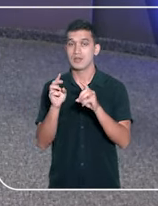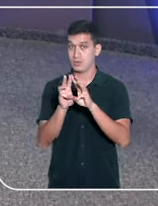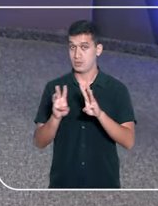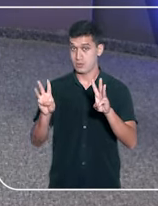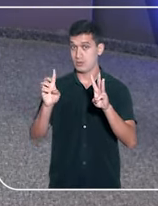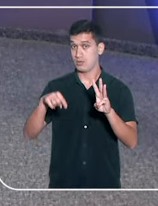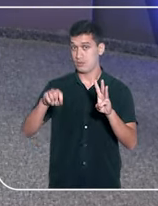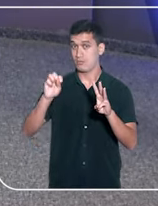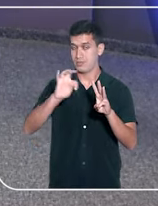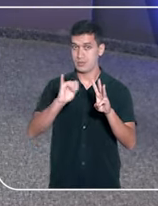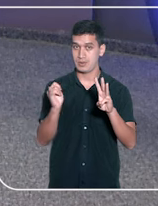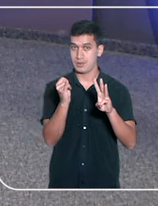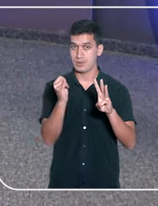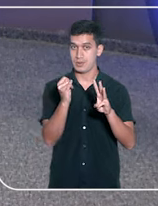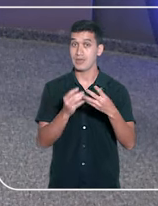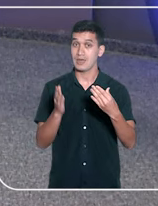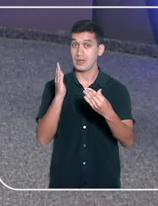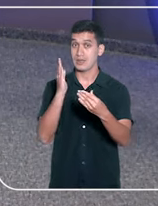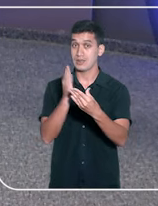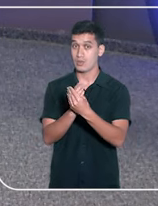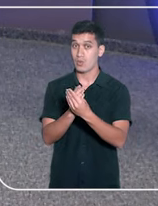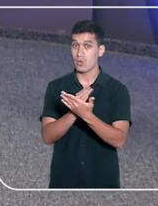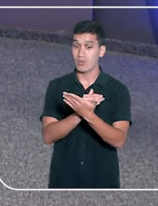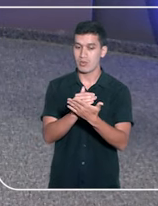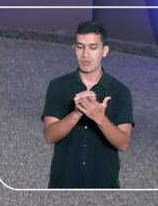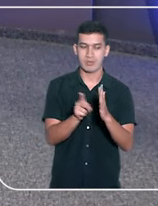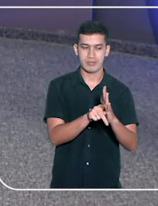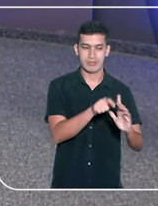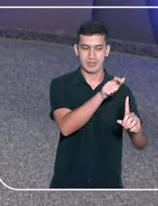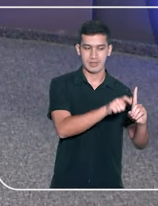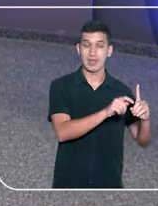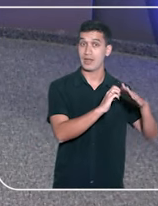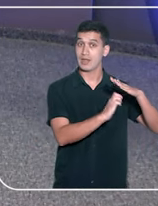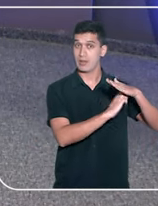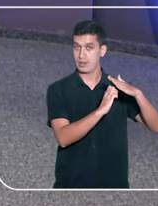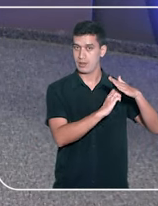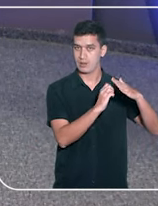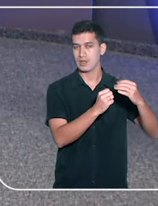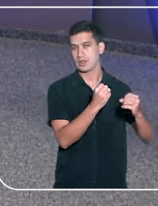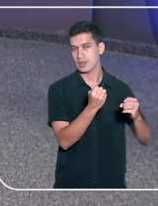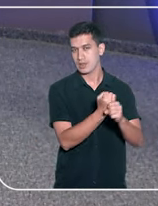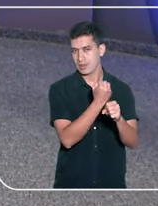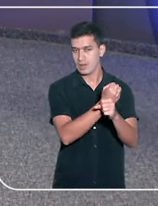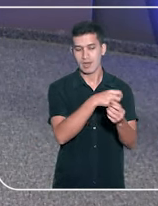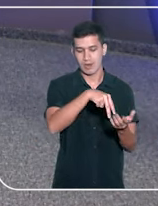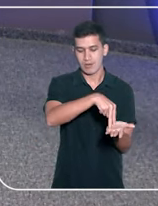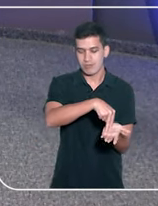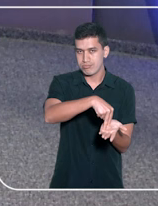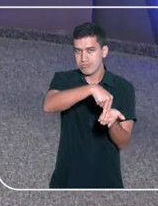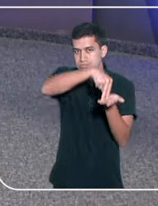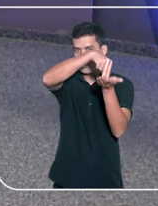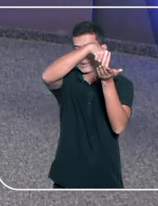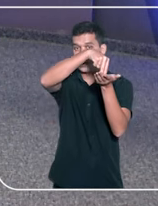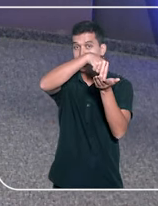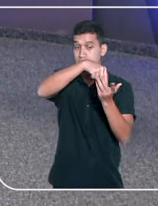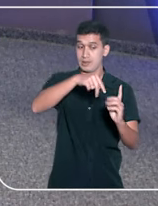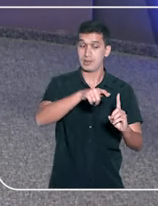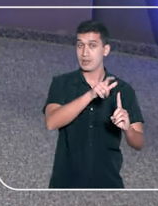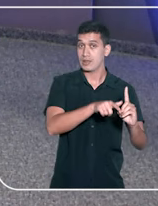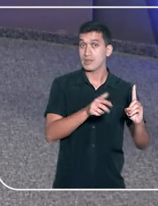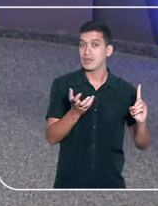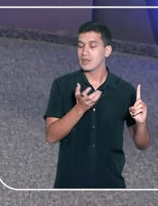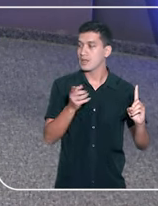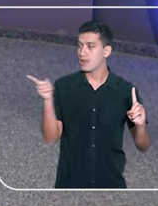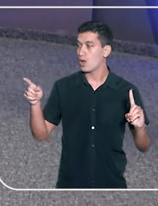site do asj a ação monitória partiu de uma empresa do ramo de elevadores que queria cobrar uma